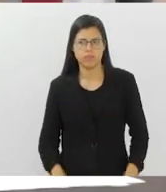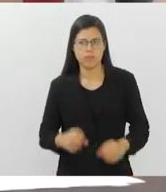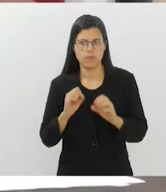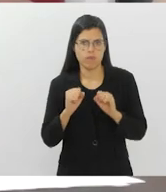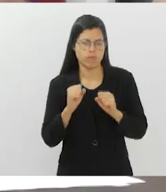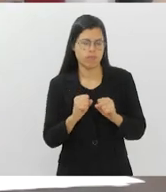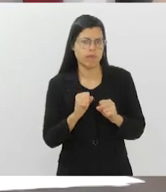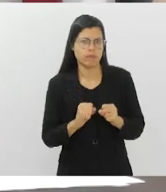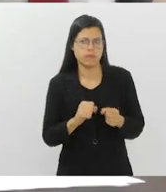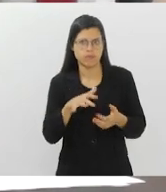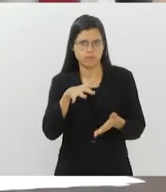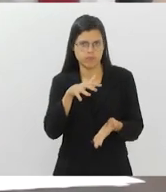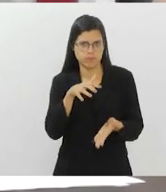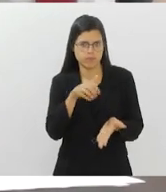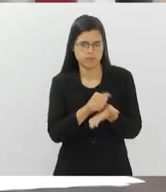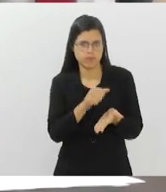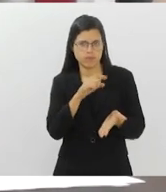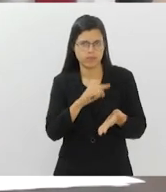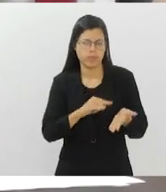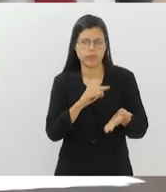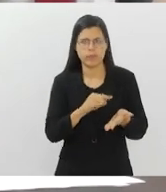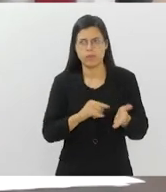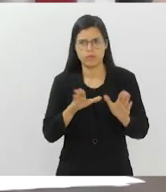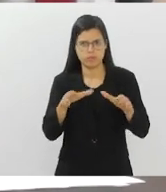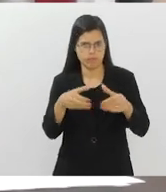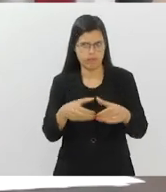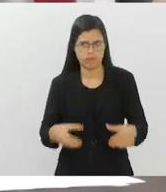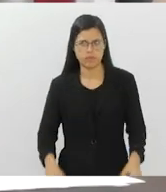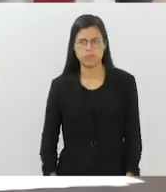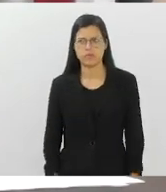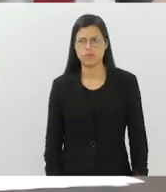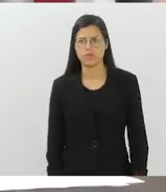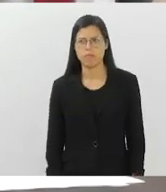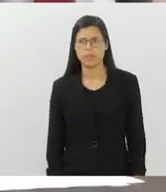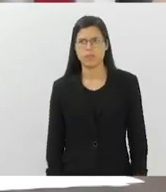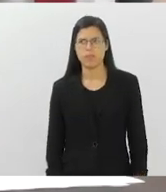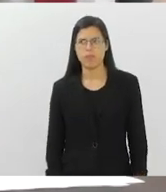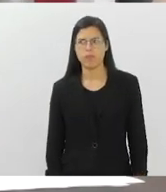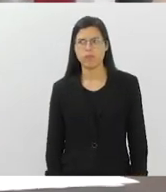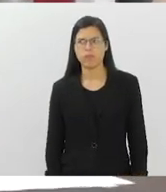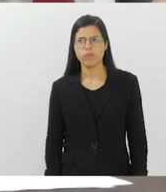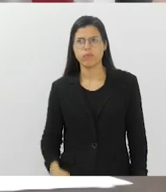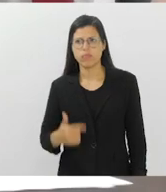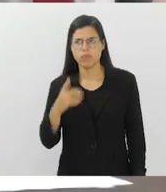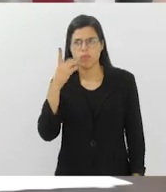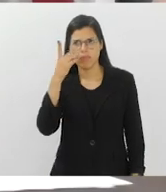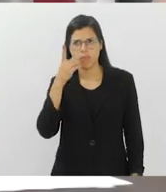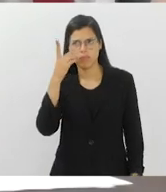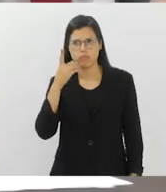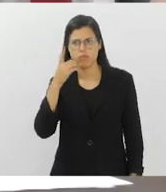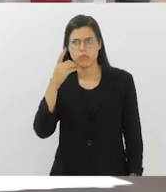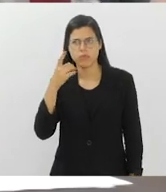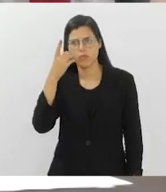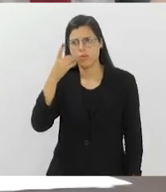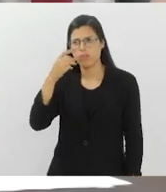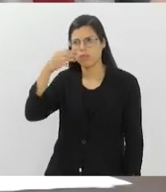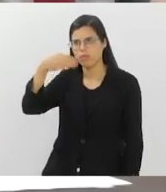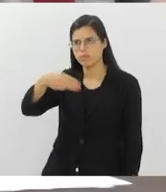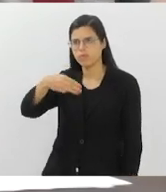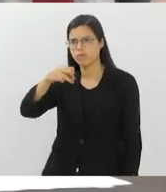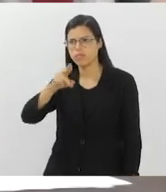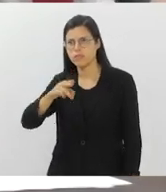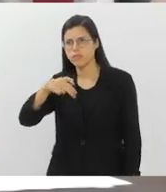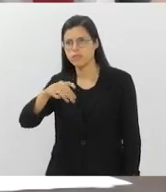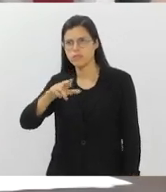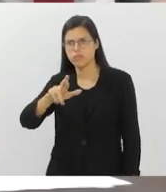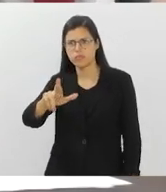isso também em toda a comissão. Algum outro deputado gostaria de fazer pergunta? Deputado Munir Neto, depois eu concluo. Só faltou ele